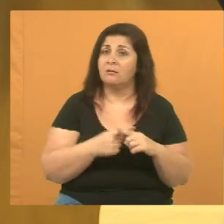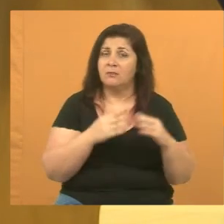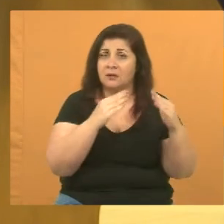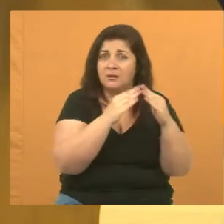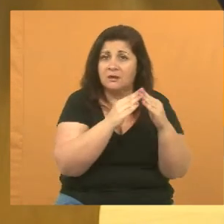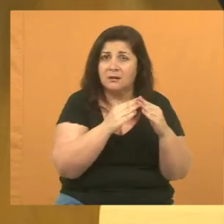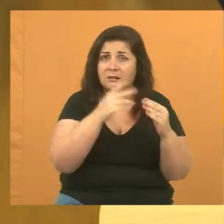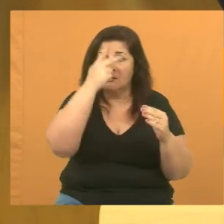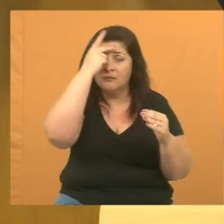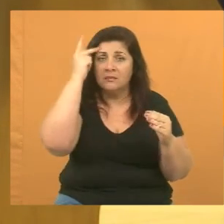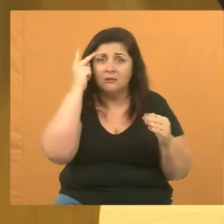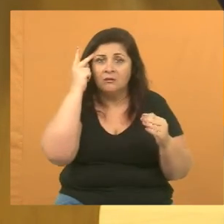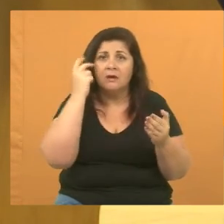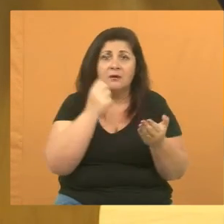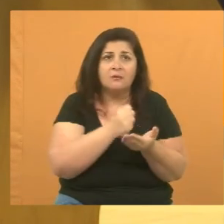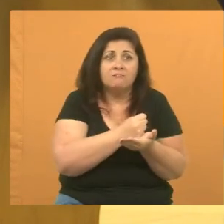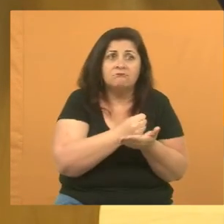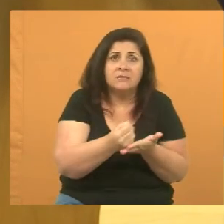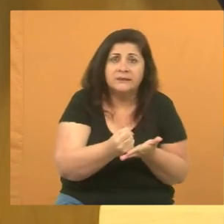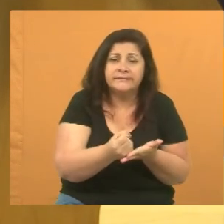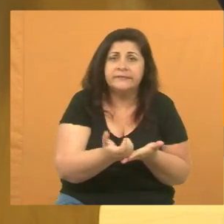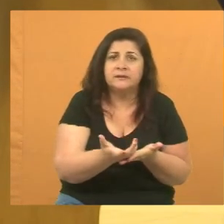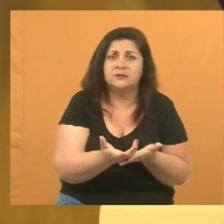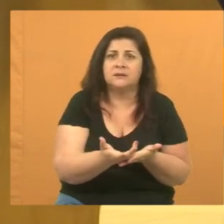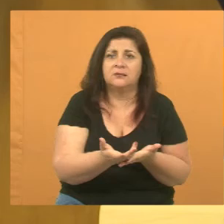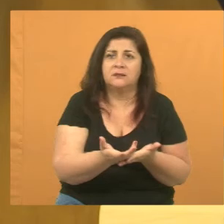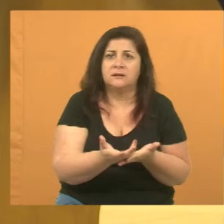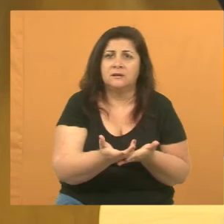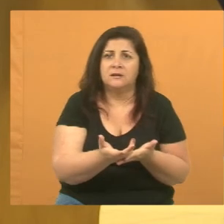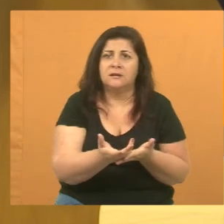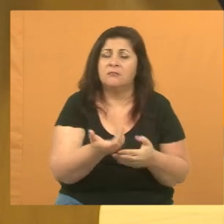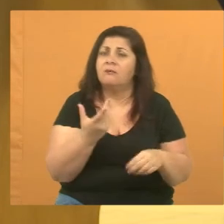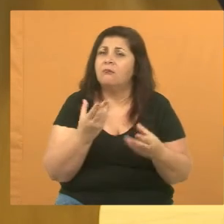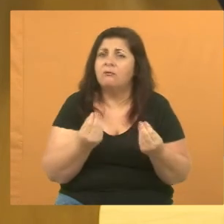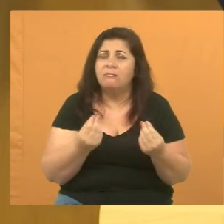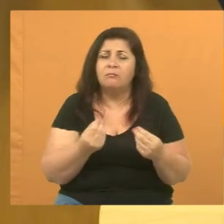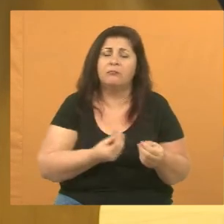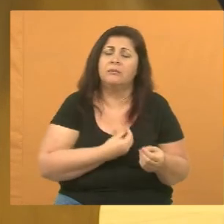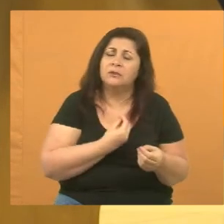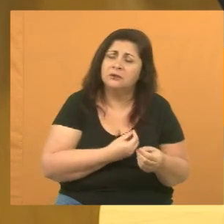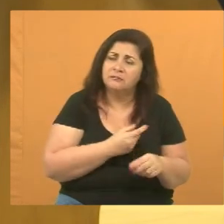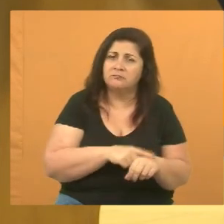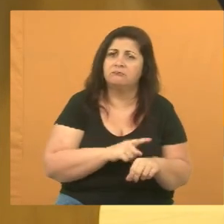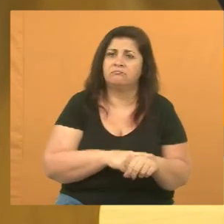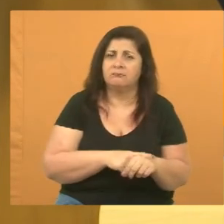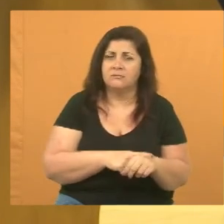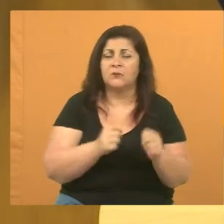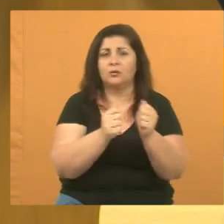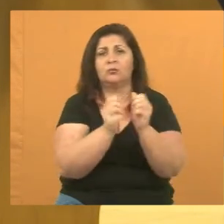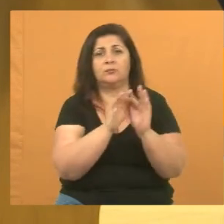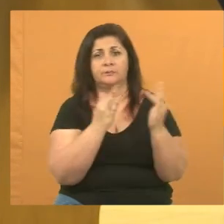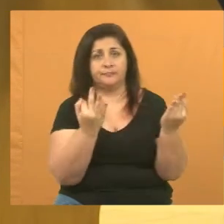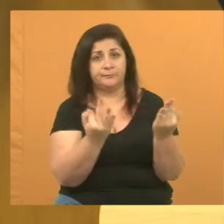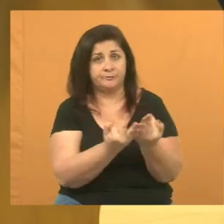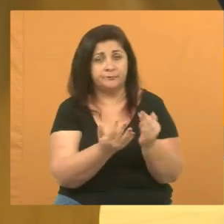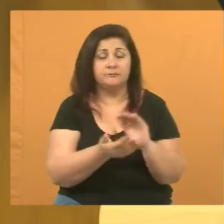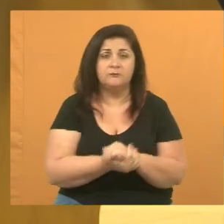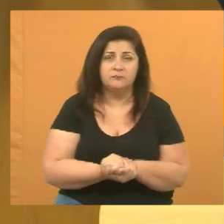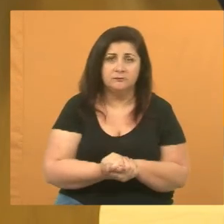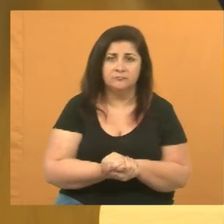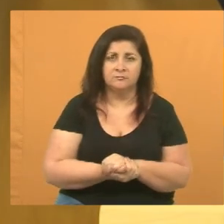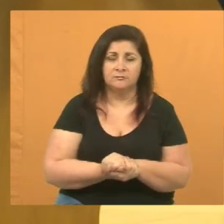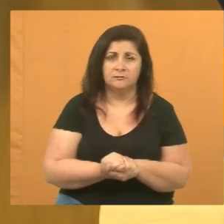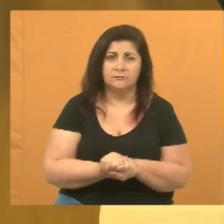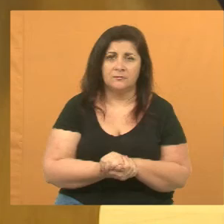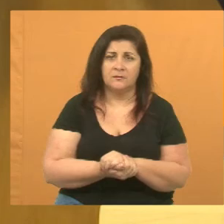é onde a pessoa passa praticamente grande parte da sua vida, com a sua família, passa grande